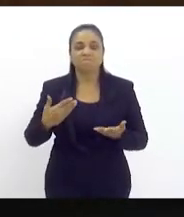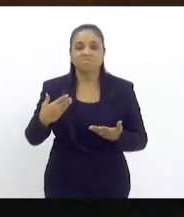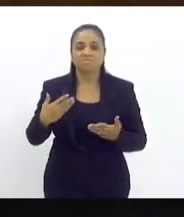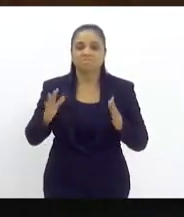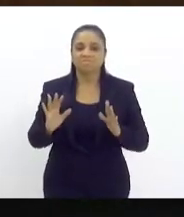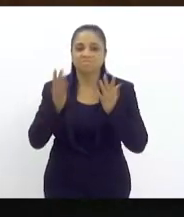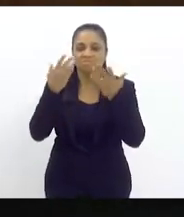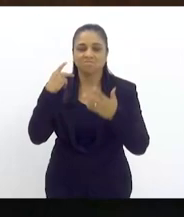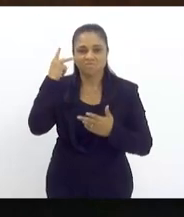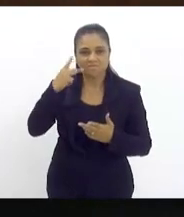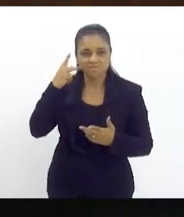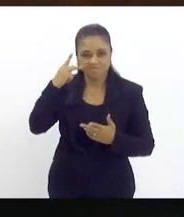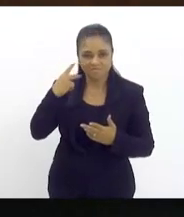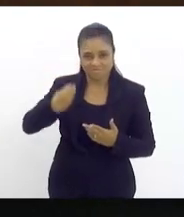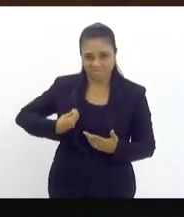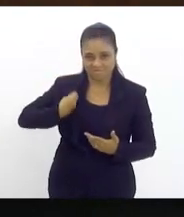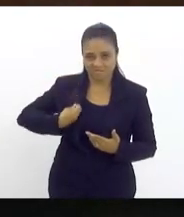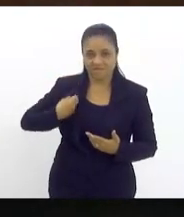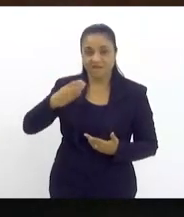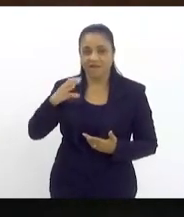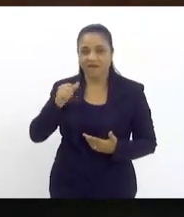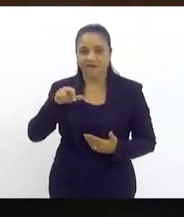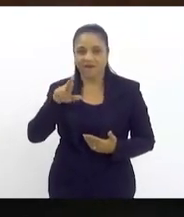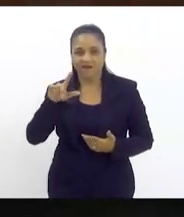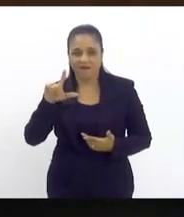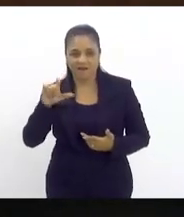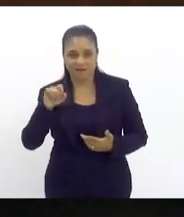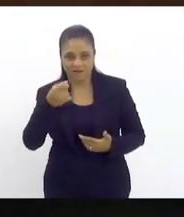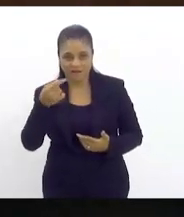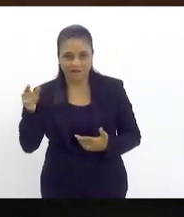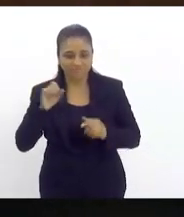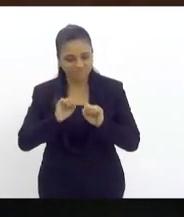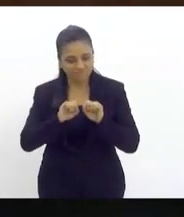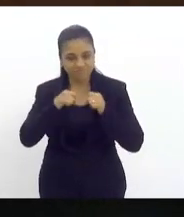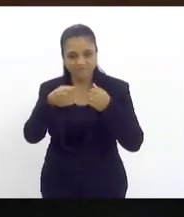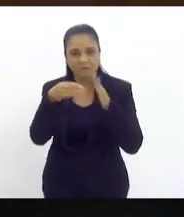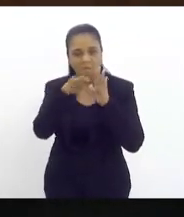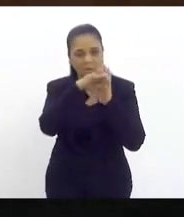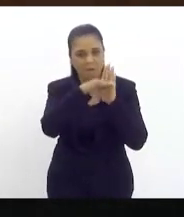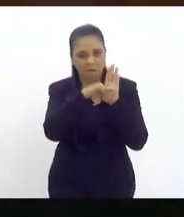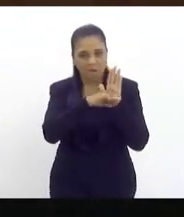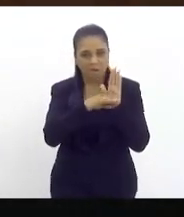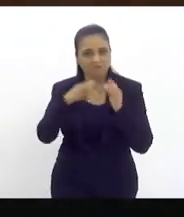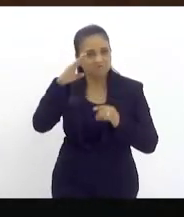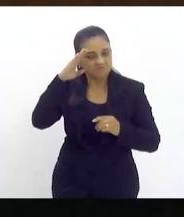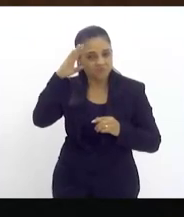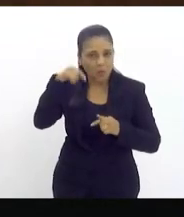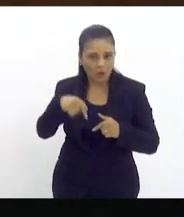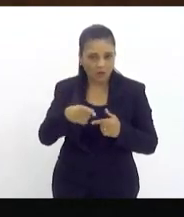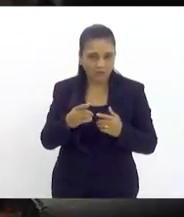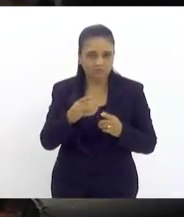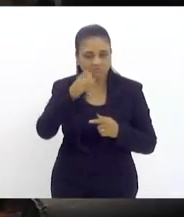nobre vereador Carlão, que está aqui conosco, faz a pauta da defesa das guardas municipais. E muito nos honra aí